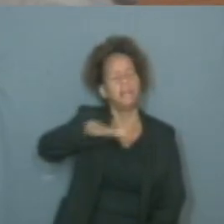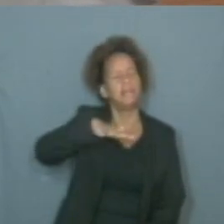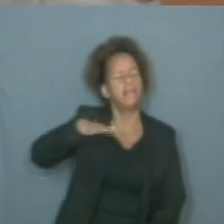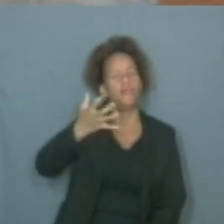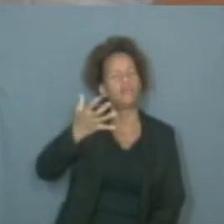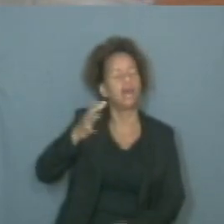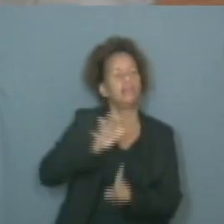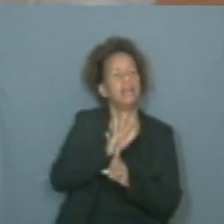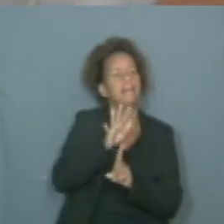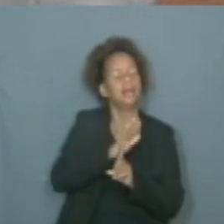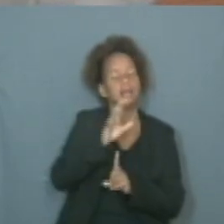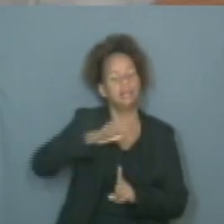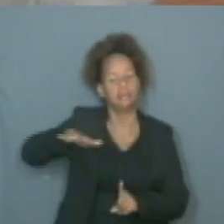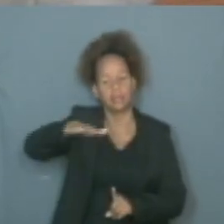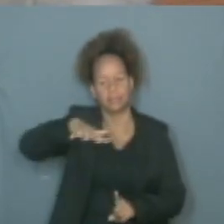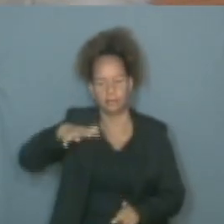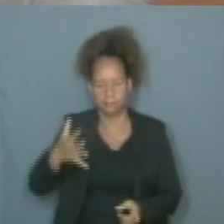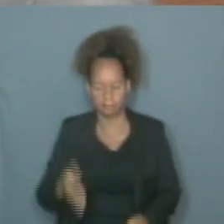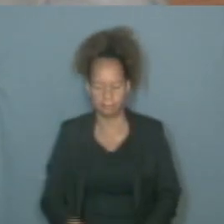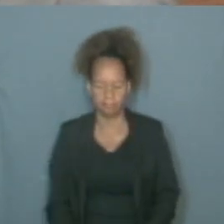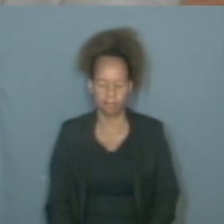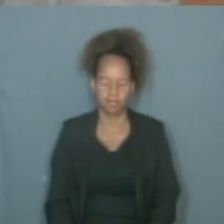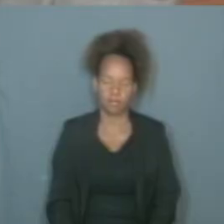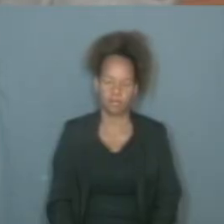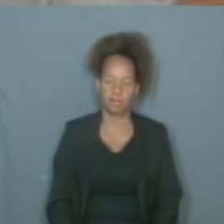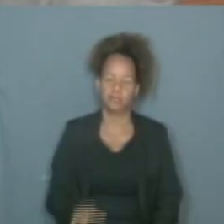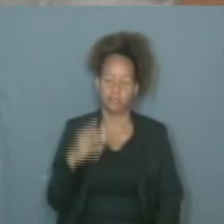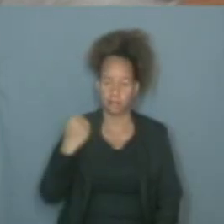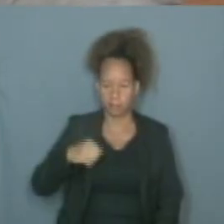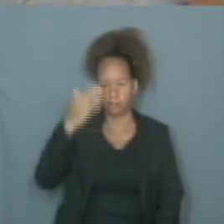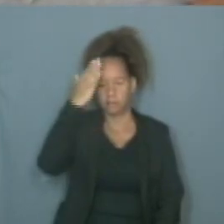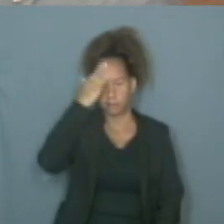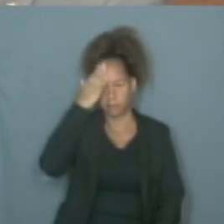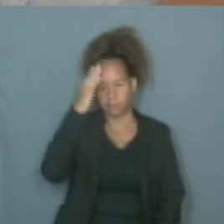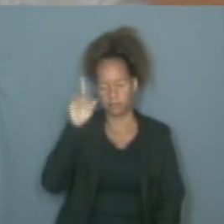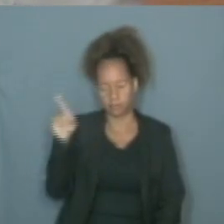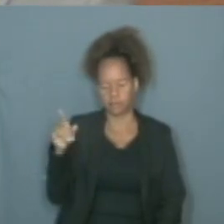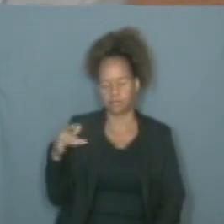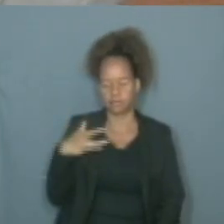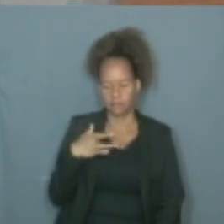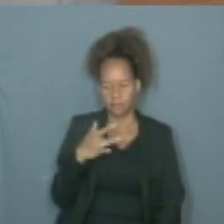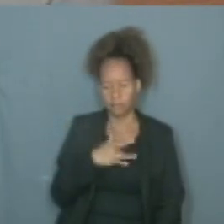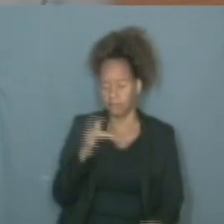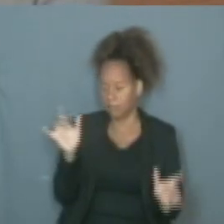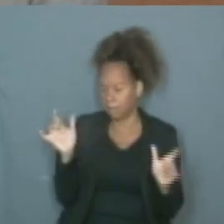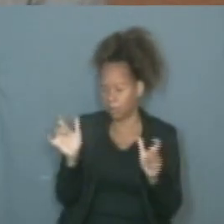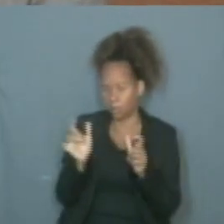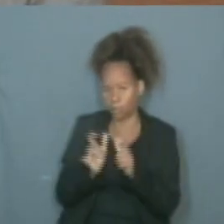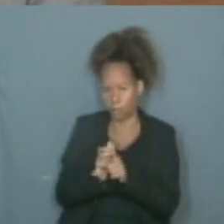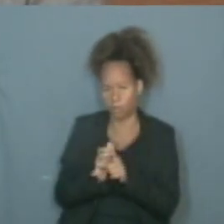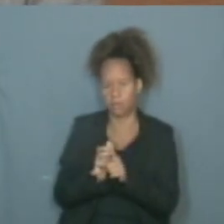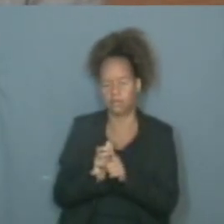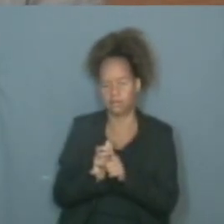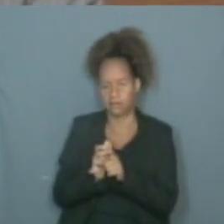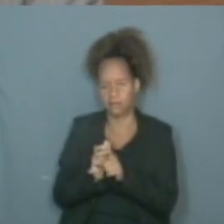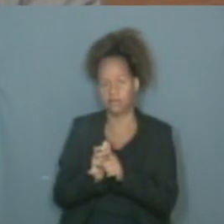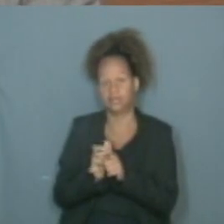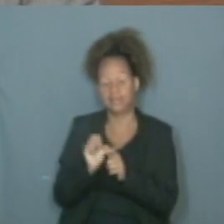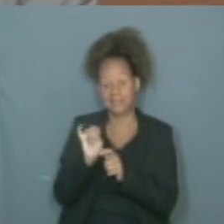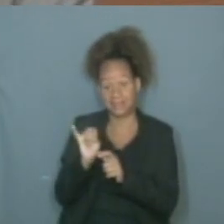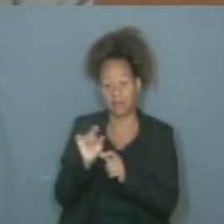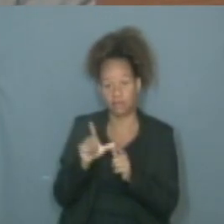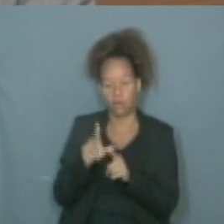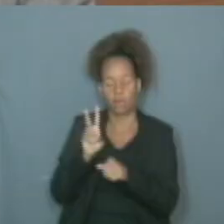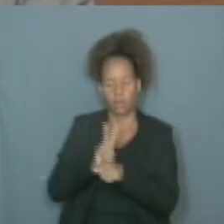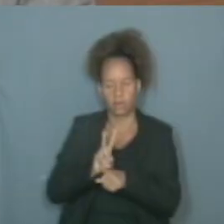principal demanda deles. E aí é preciso entender que aquele posto de saúde, por menor que seja, se ele for